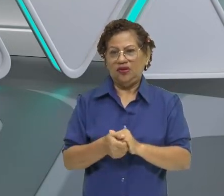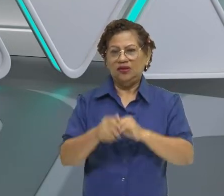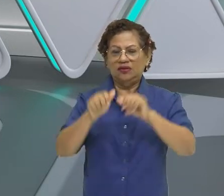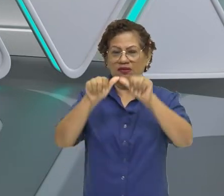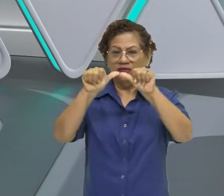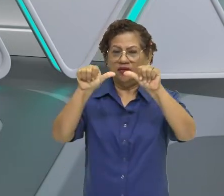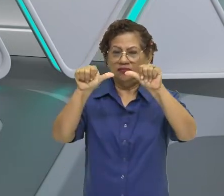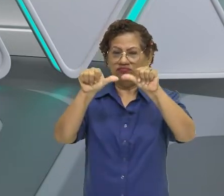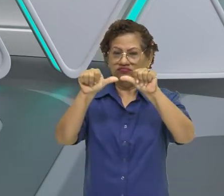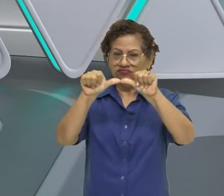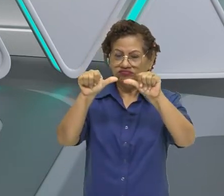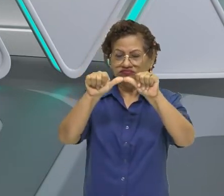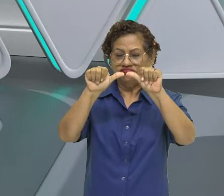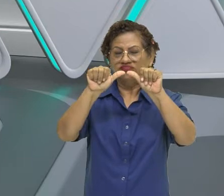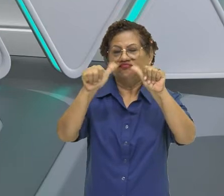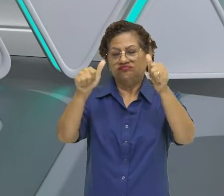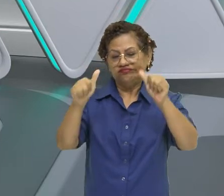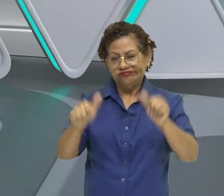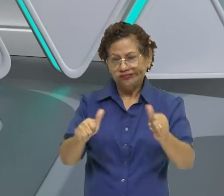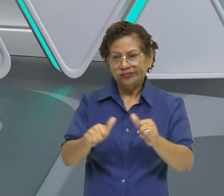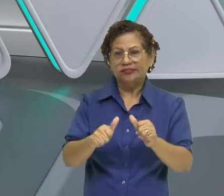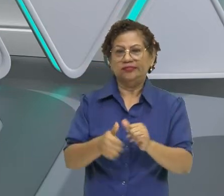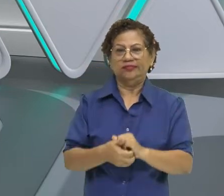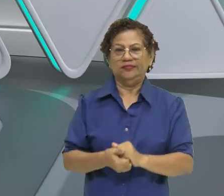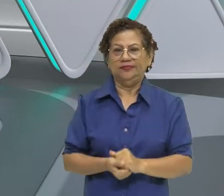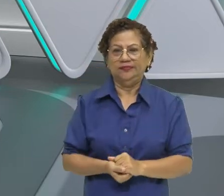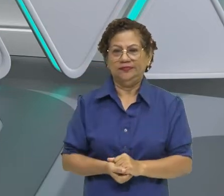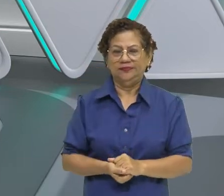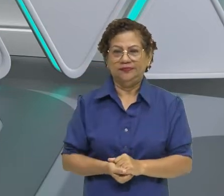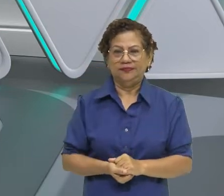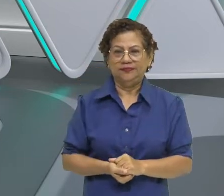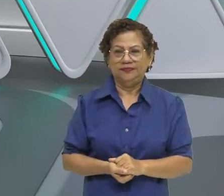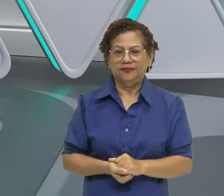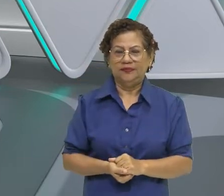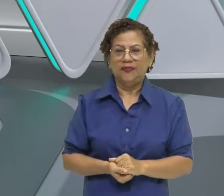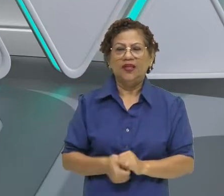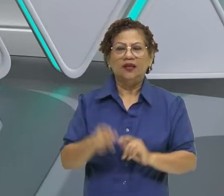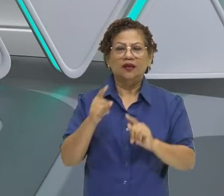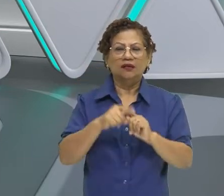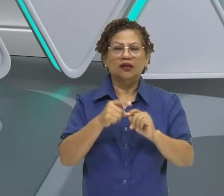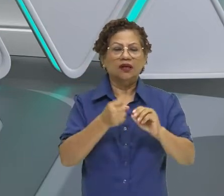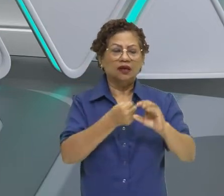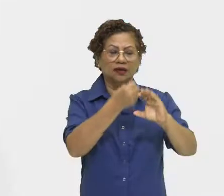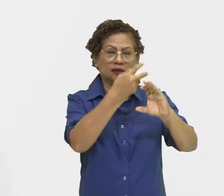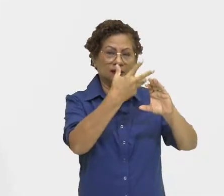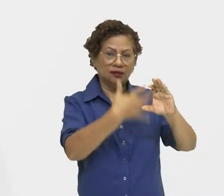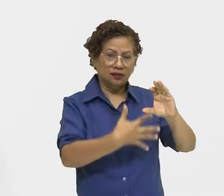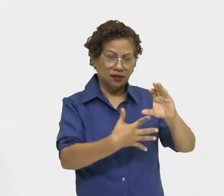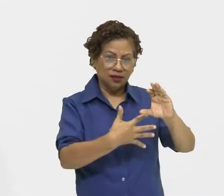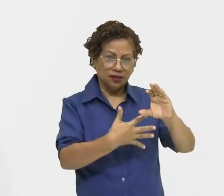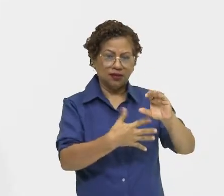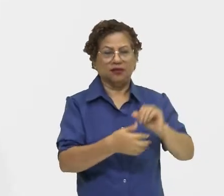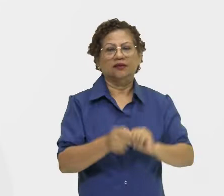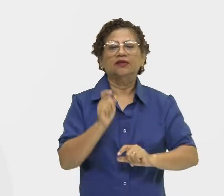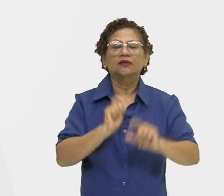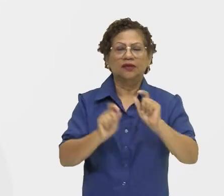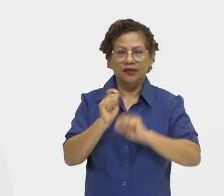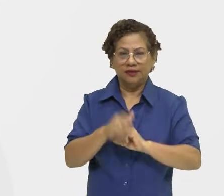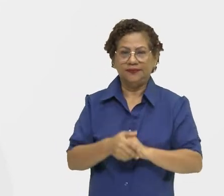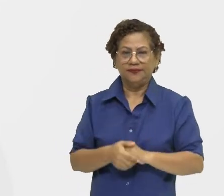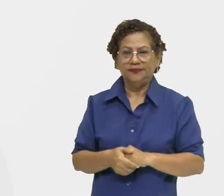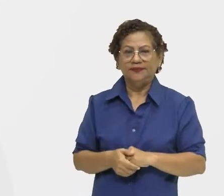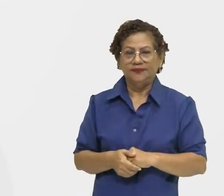formação, né, da identificação do faraó. As características gerais da arquitetura egípcia, elas são